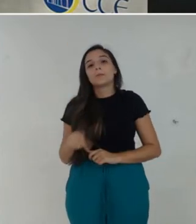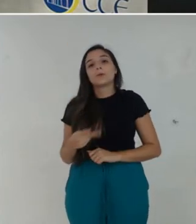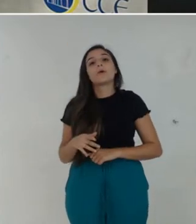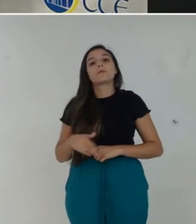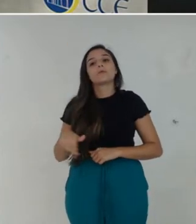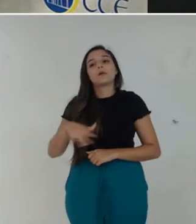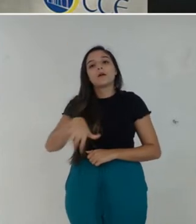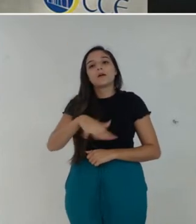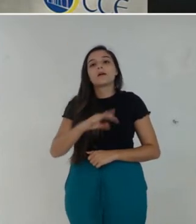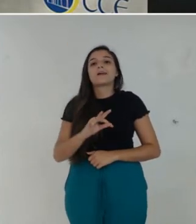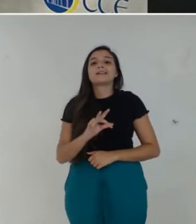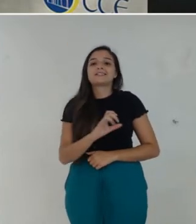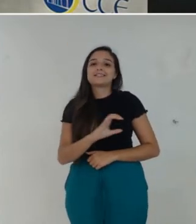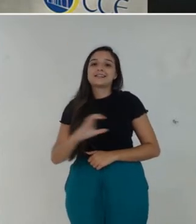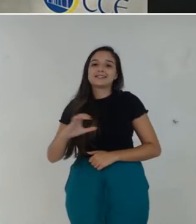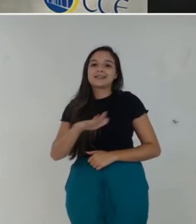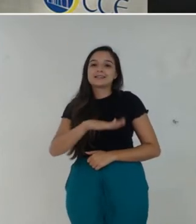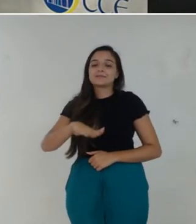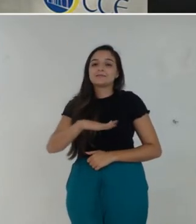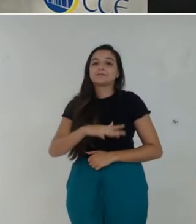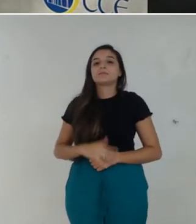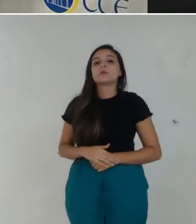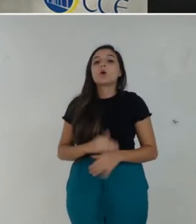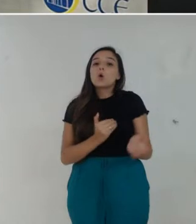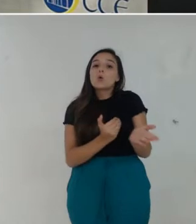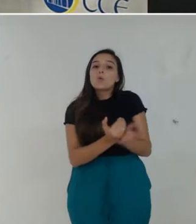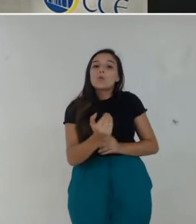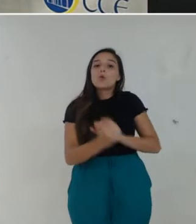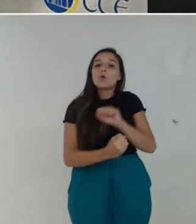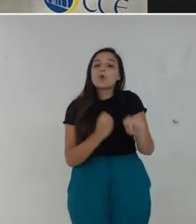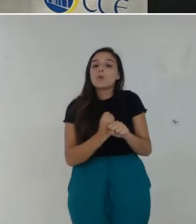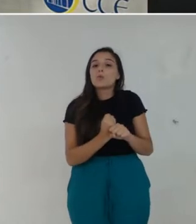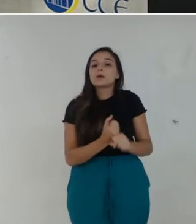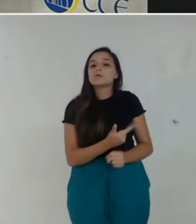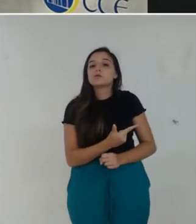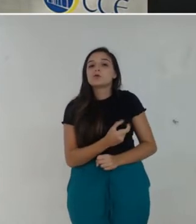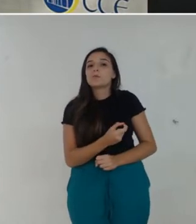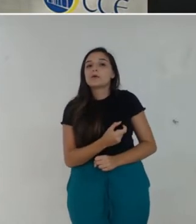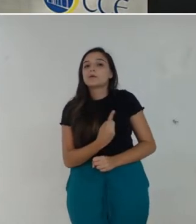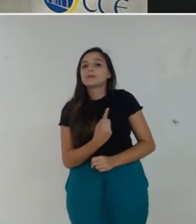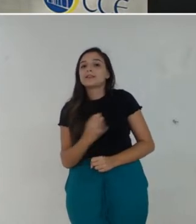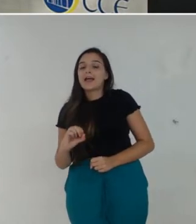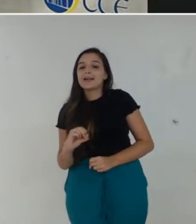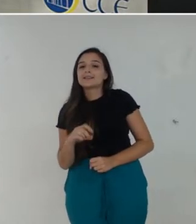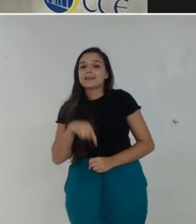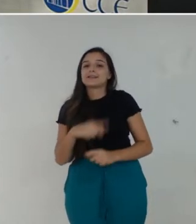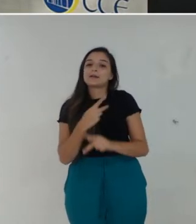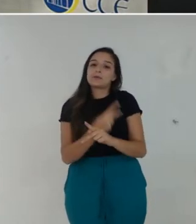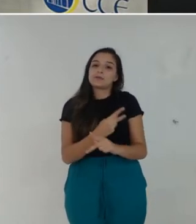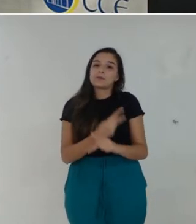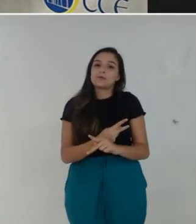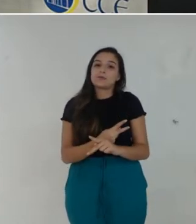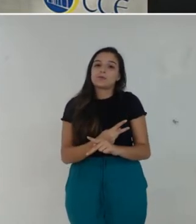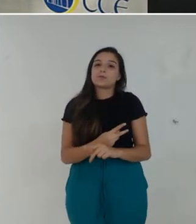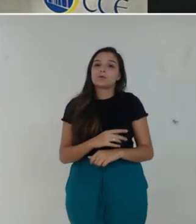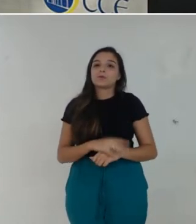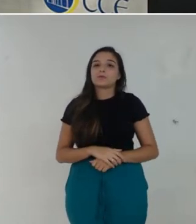desses trabalhos de conclusão, e eles se iniciam em 2010 aqui na PEGET, né, com os